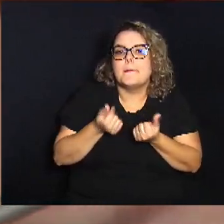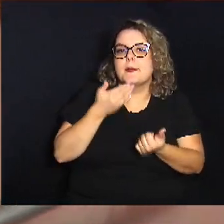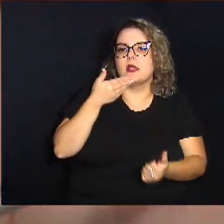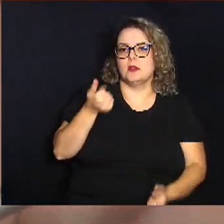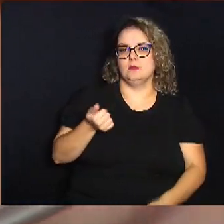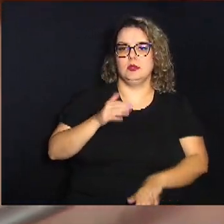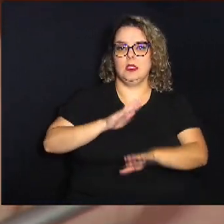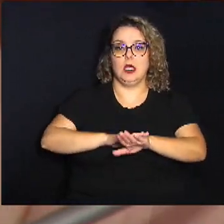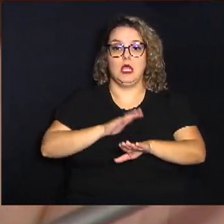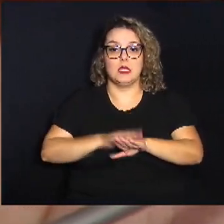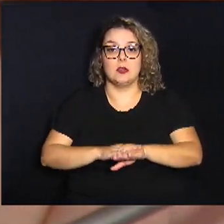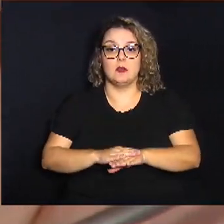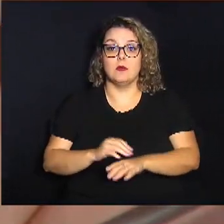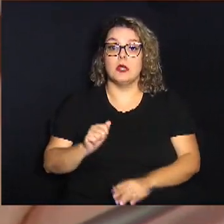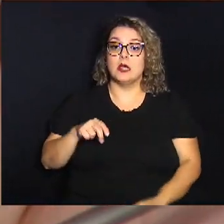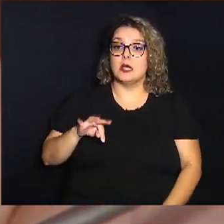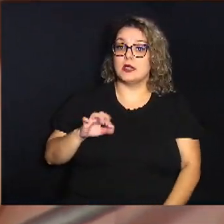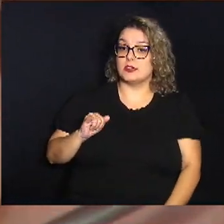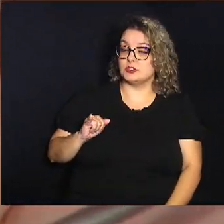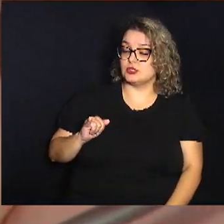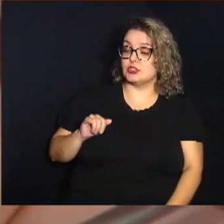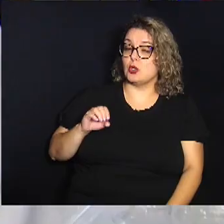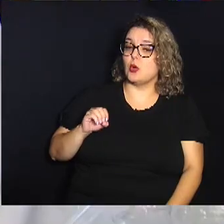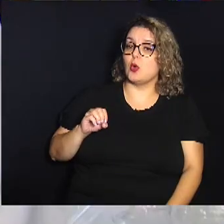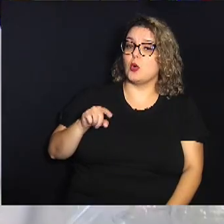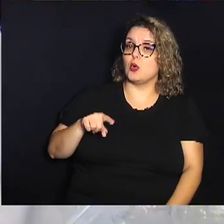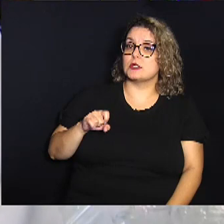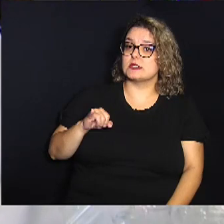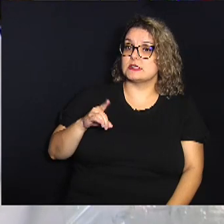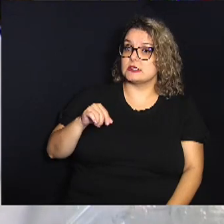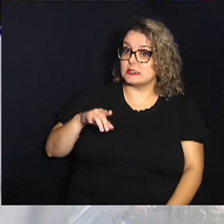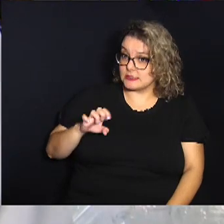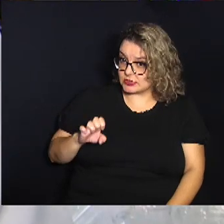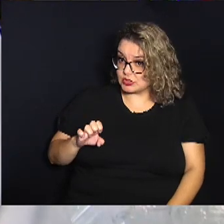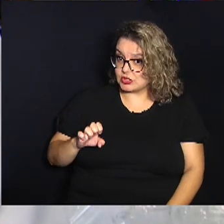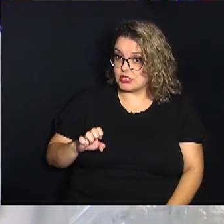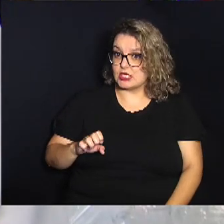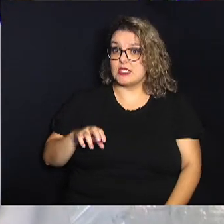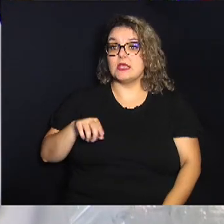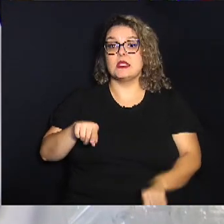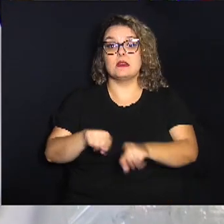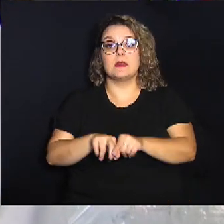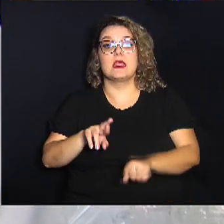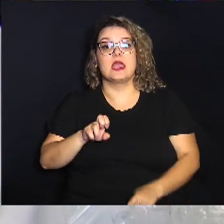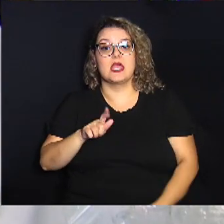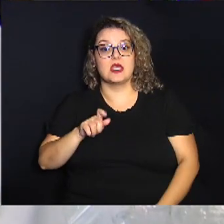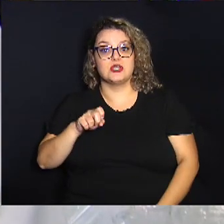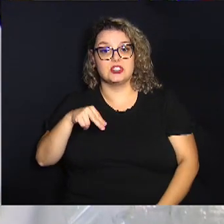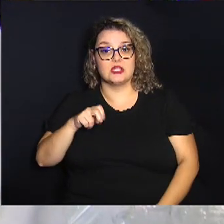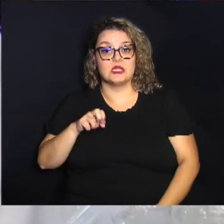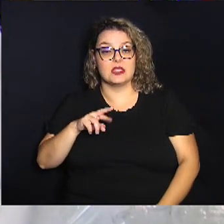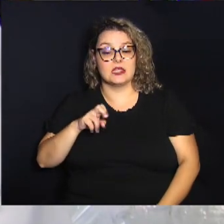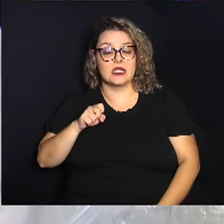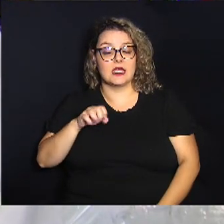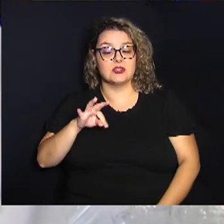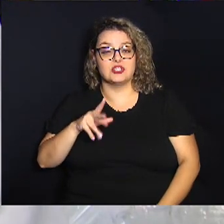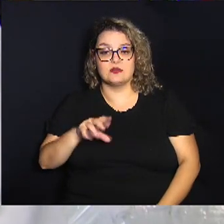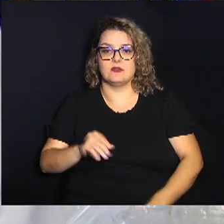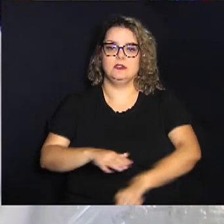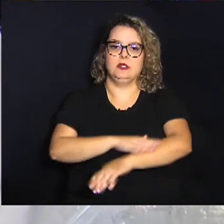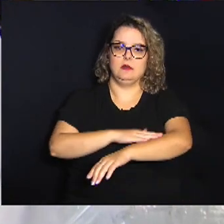antioxidante e regenerativa da pele. Então, tudo que a gente puder fazer para complementar a atividade de